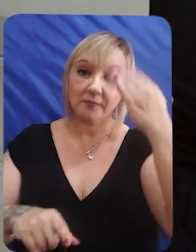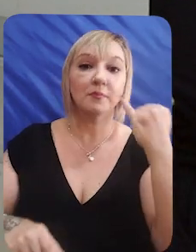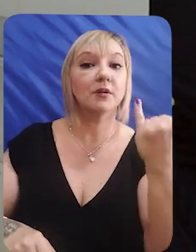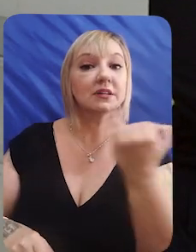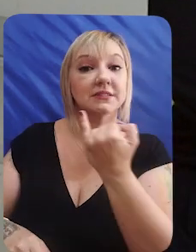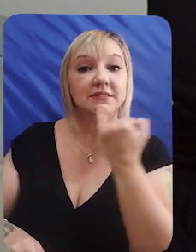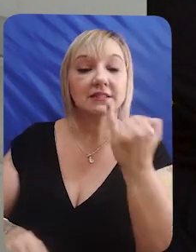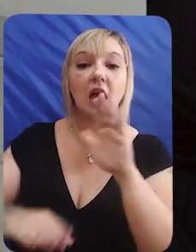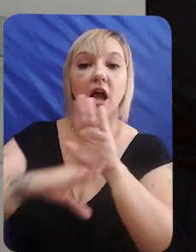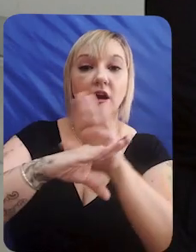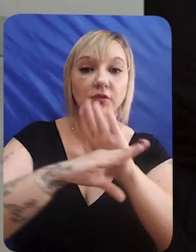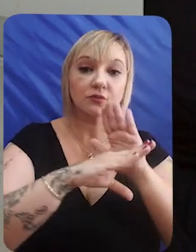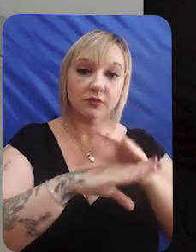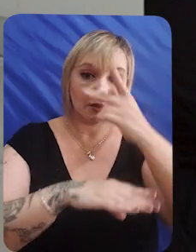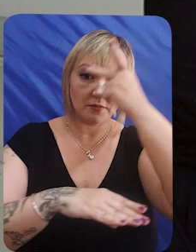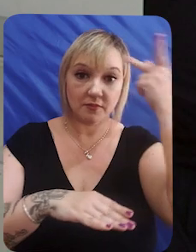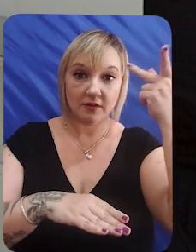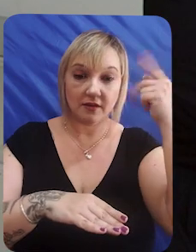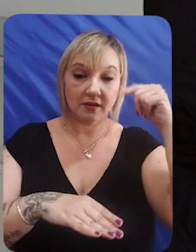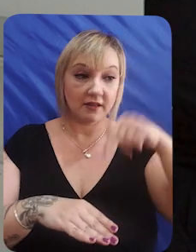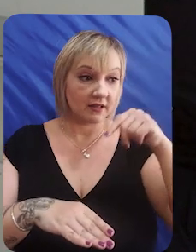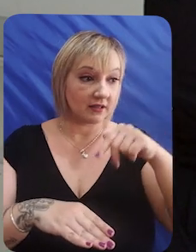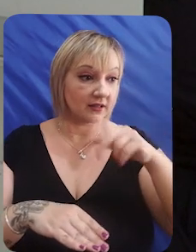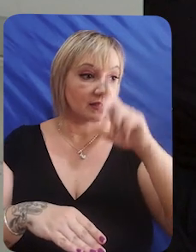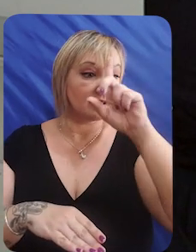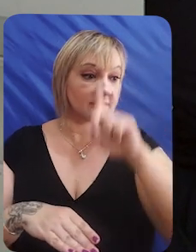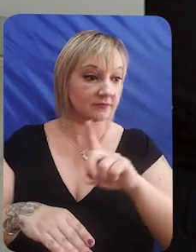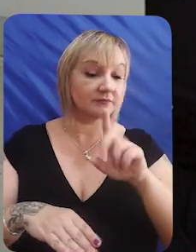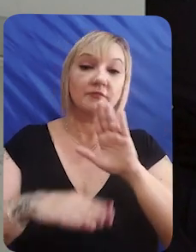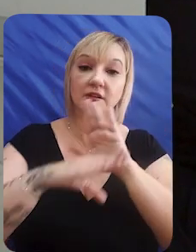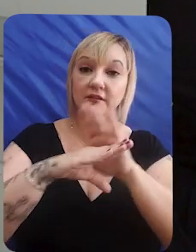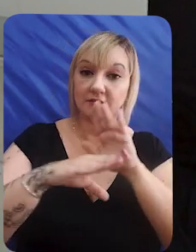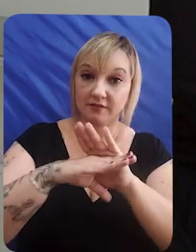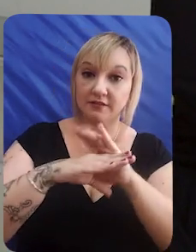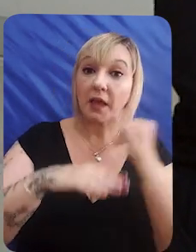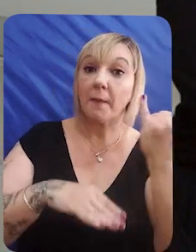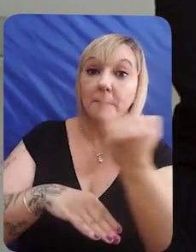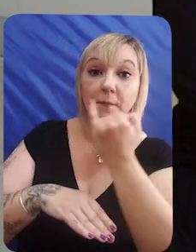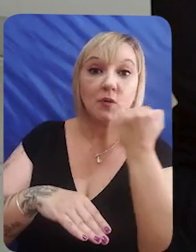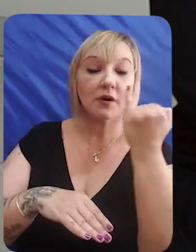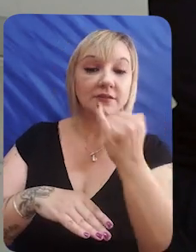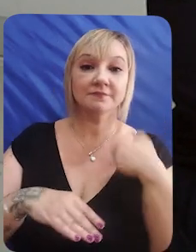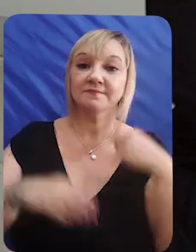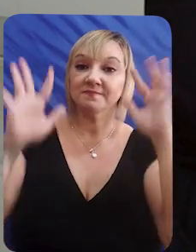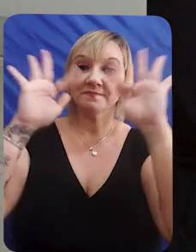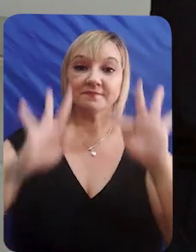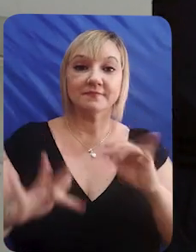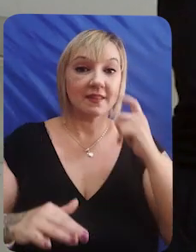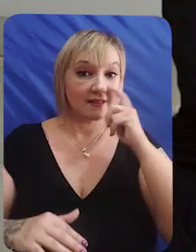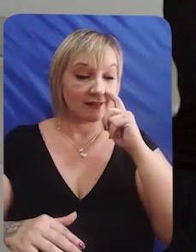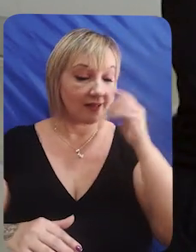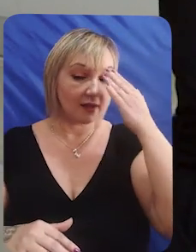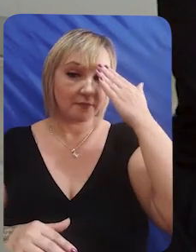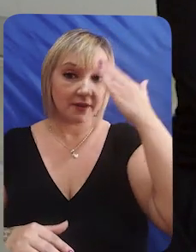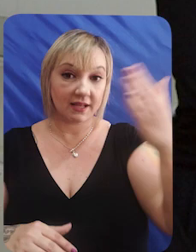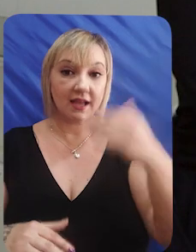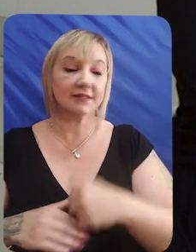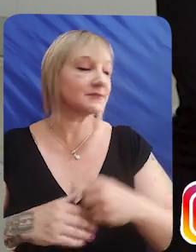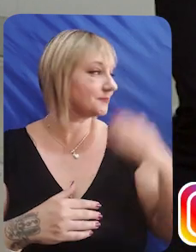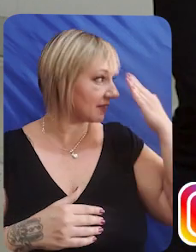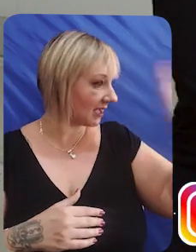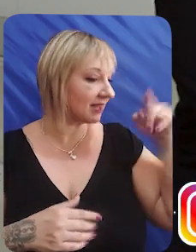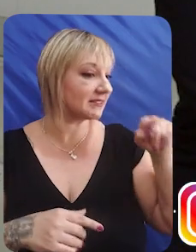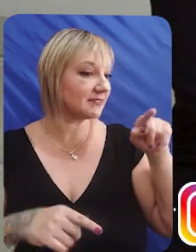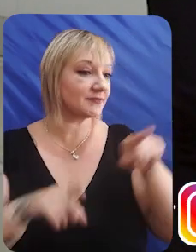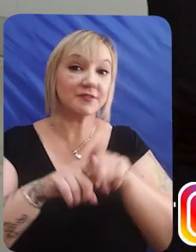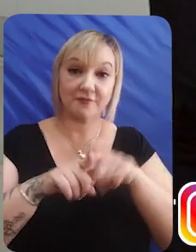para você ajudar as pessoas. Esse testemunho, esse bate-papo com a Karina foi super importante. Estou muito feliz, Karina. Muito obrigada, minha querida,